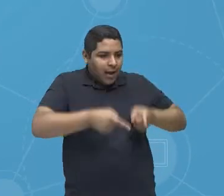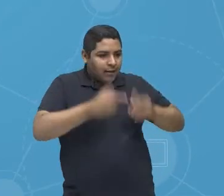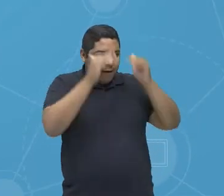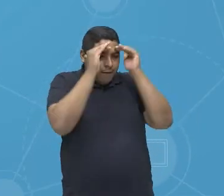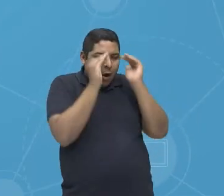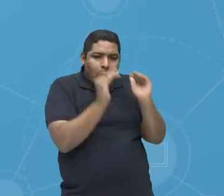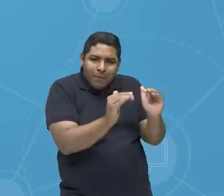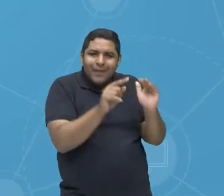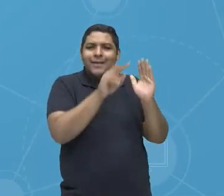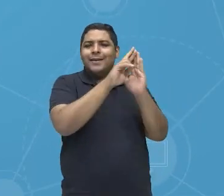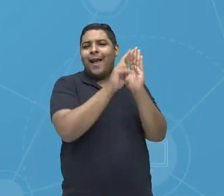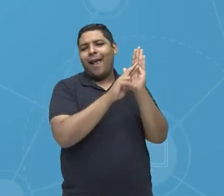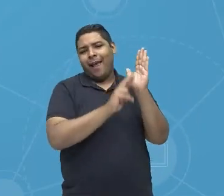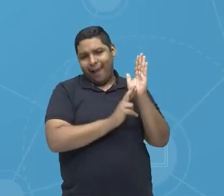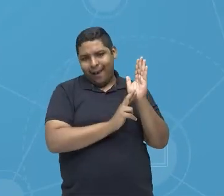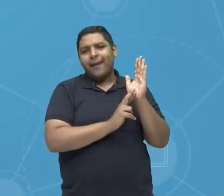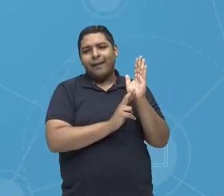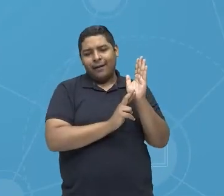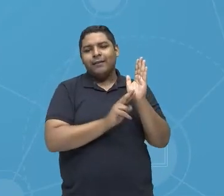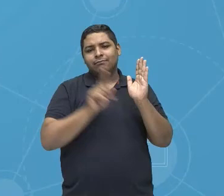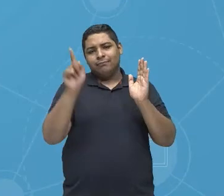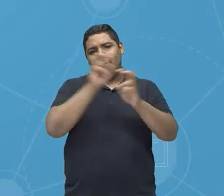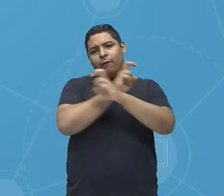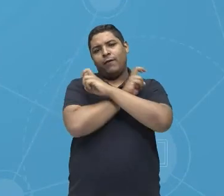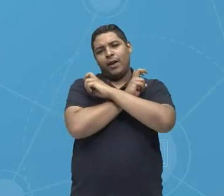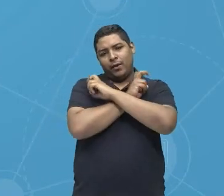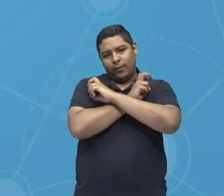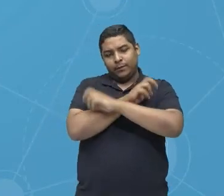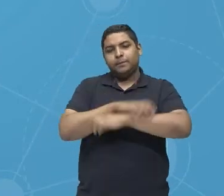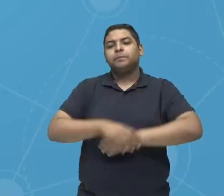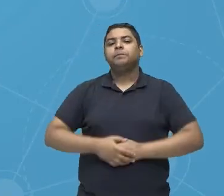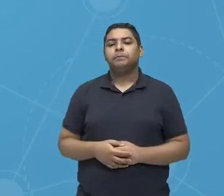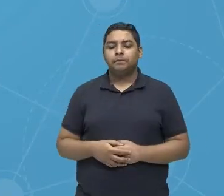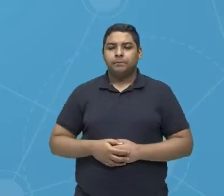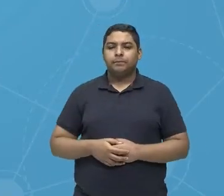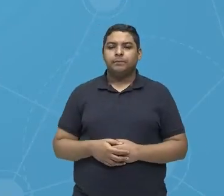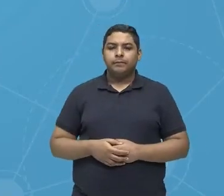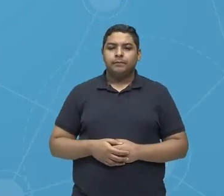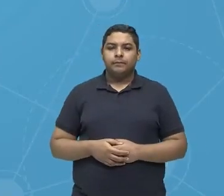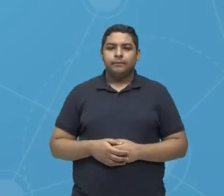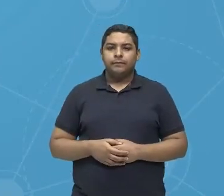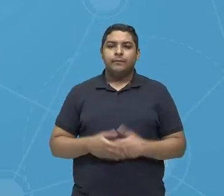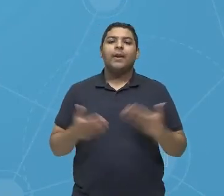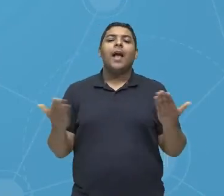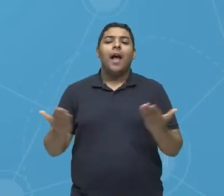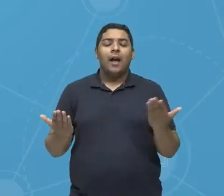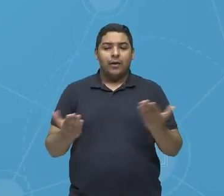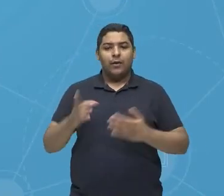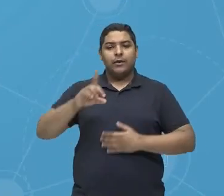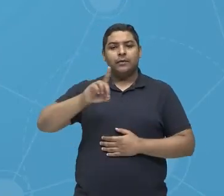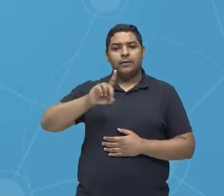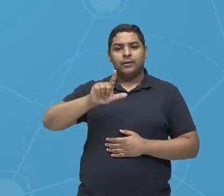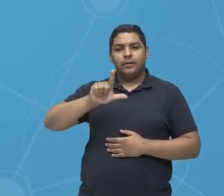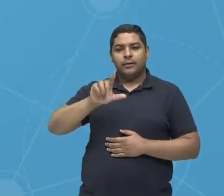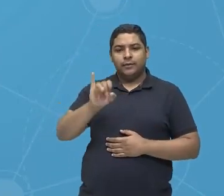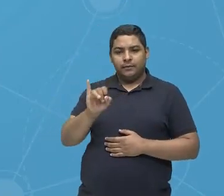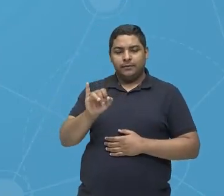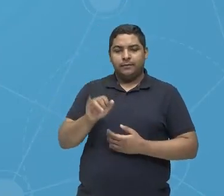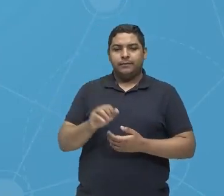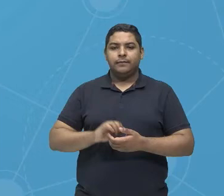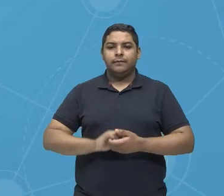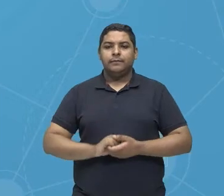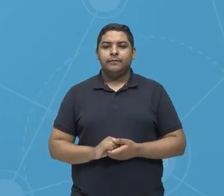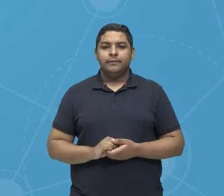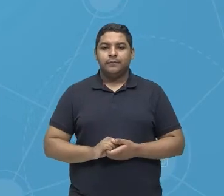esse poder no Antigo Egito? O faraó, certo? Então agora nós vamos para a nossa dinâmica local interativa.